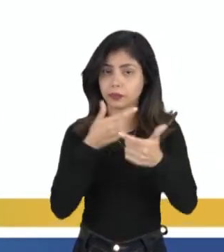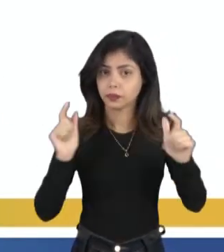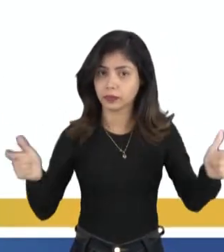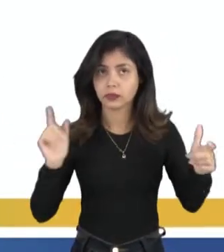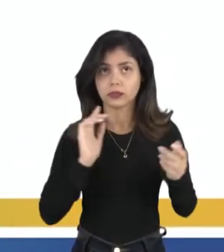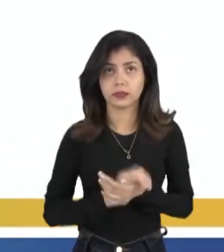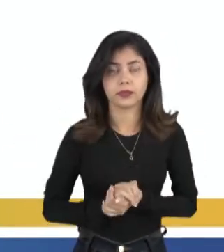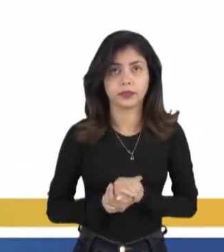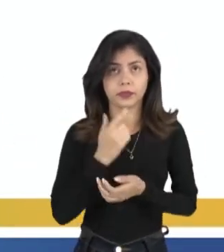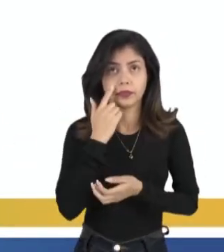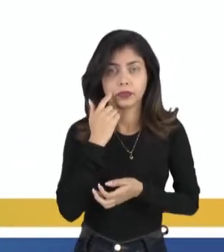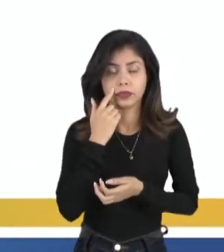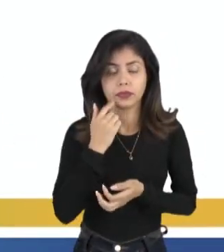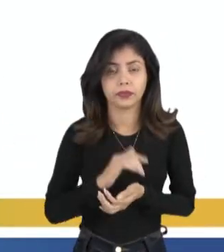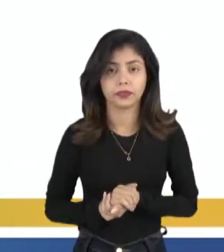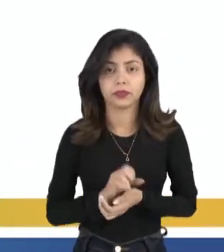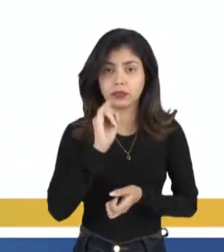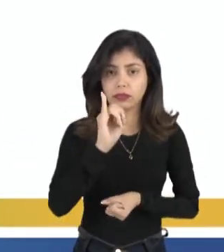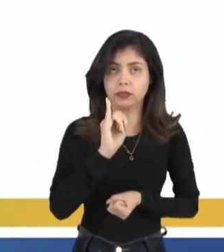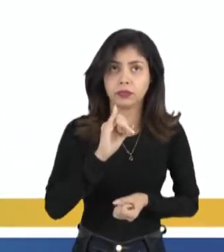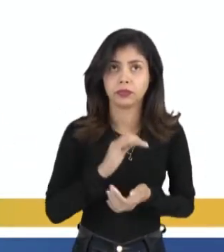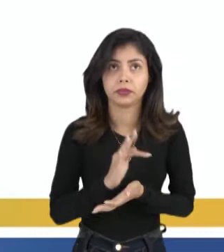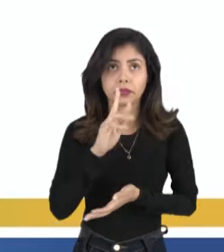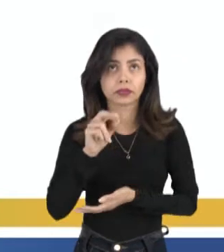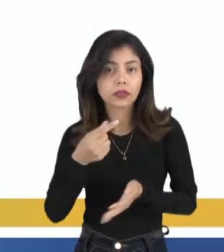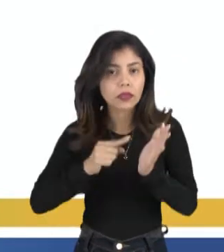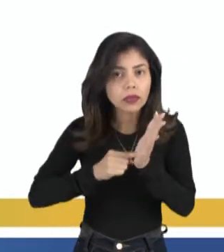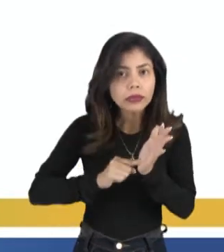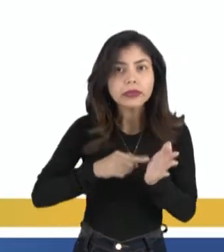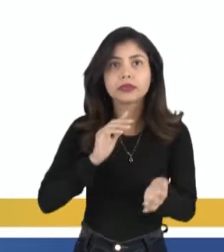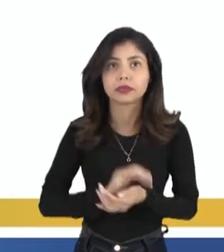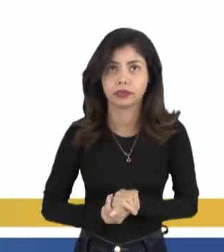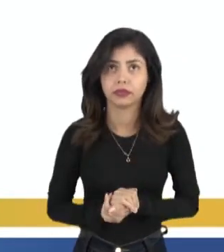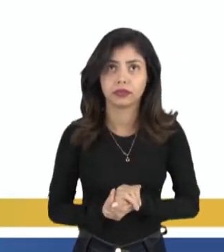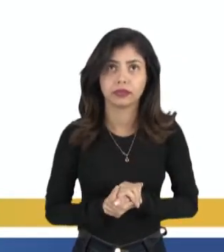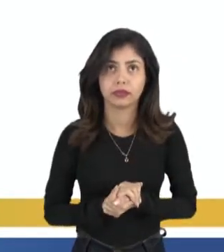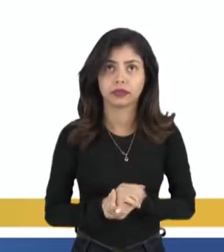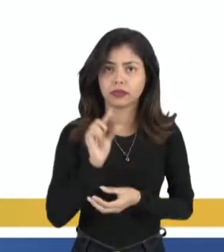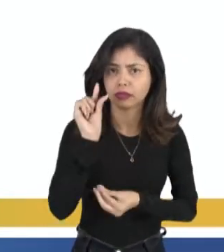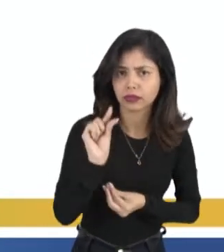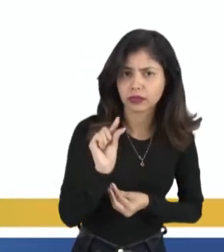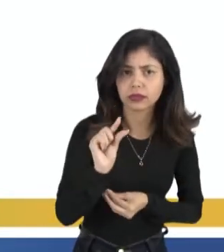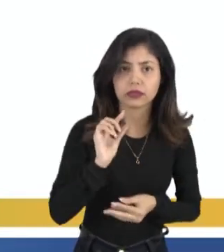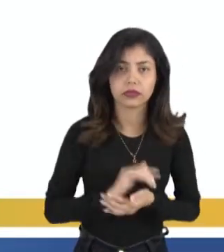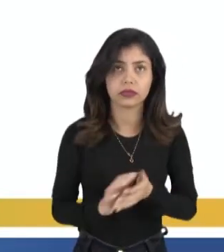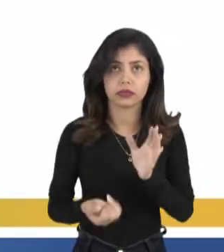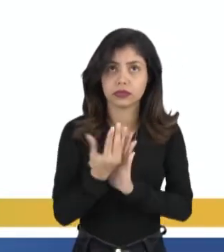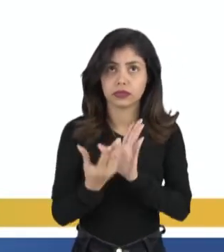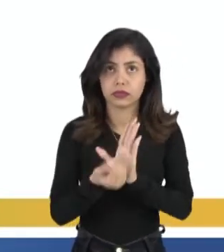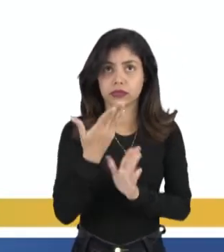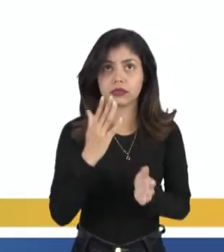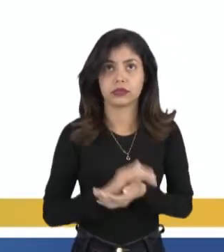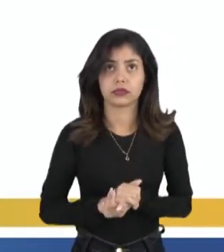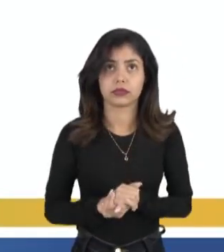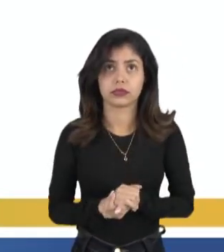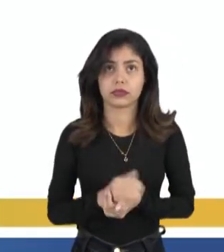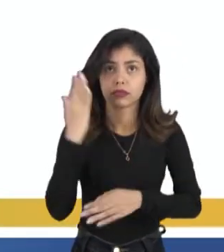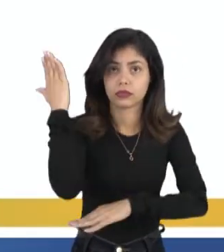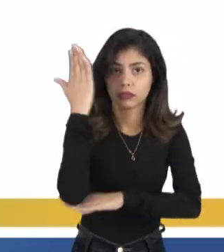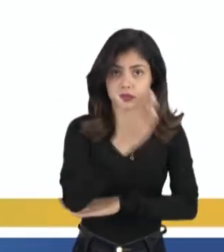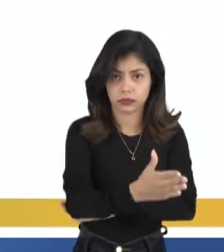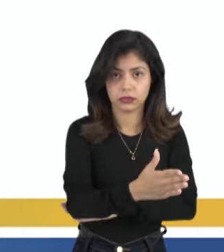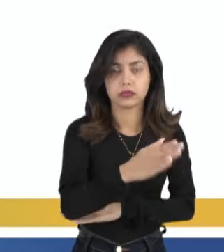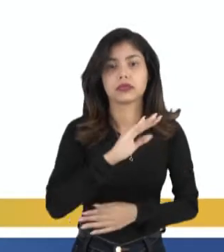maior. Então, se fosse uma fonte pontual, por exemplo, um pontinho muito pequenininho, ia produzir uma fonte de luz em linha